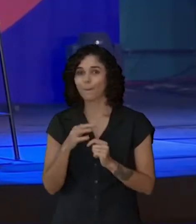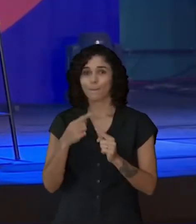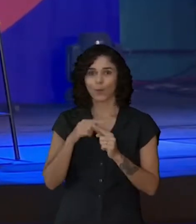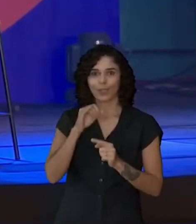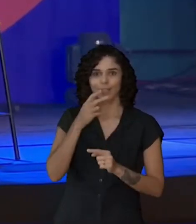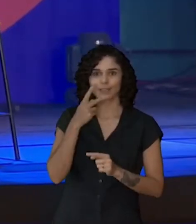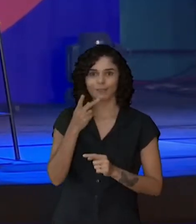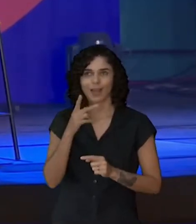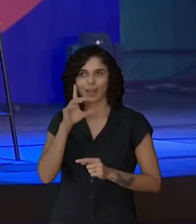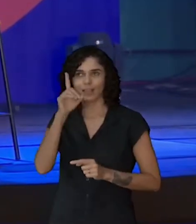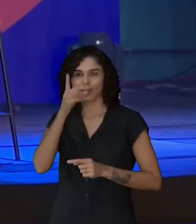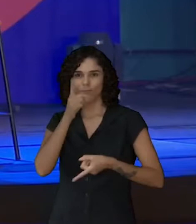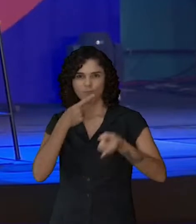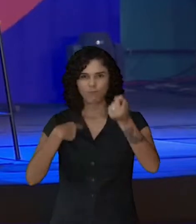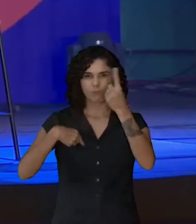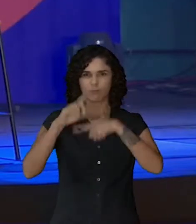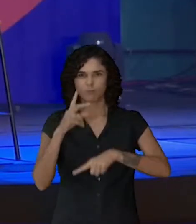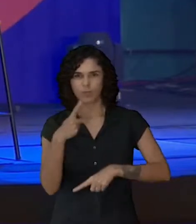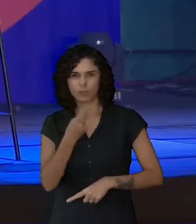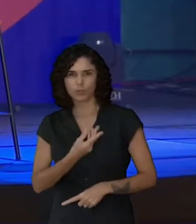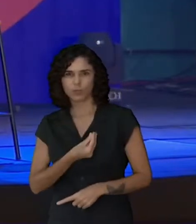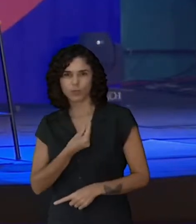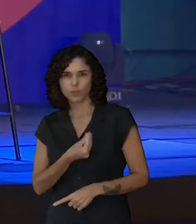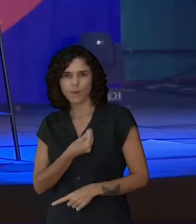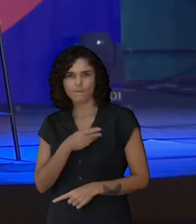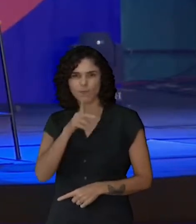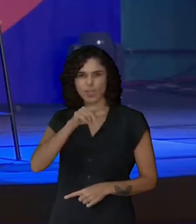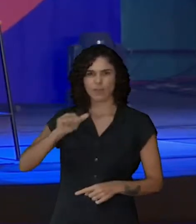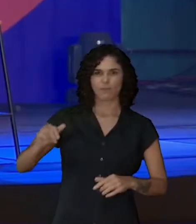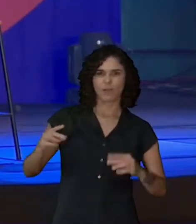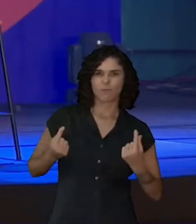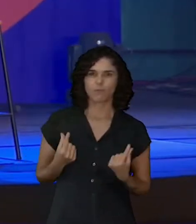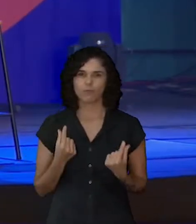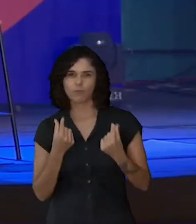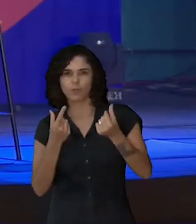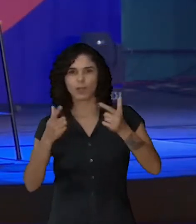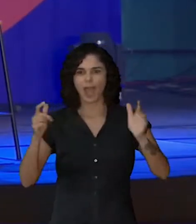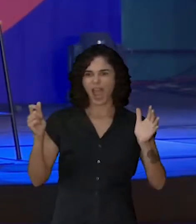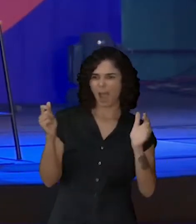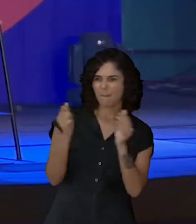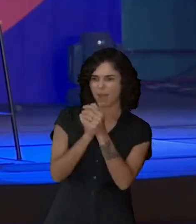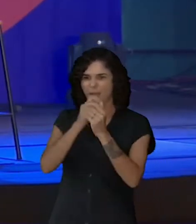prosperar a sua vida, você vai ter muito dinheiro, o amém brota.